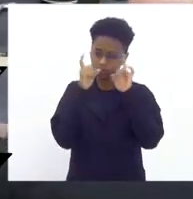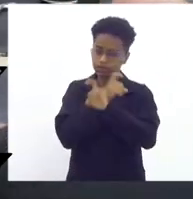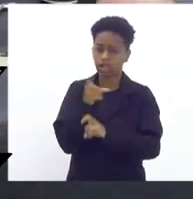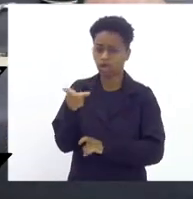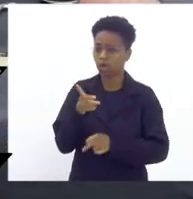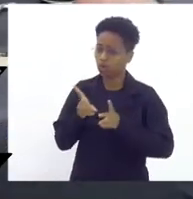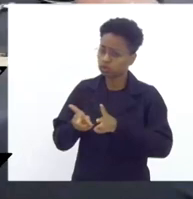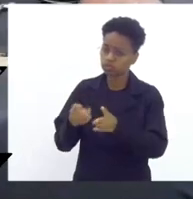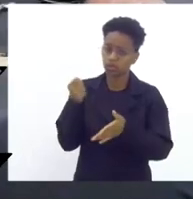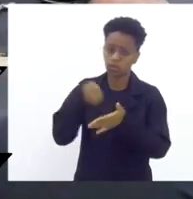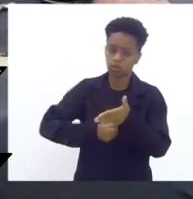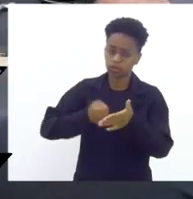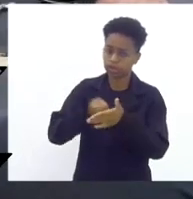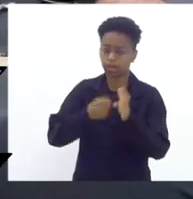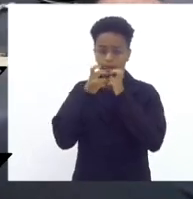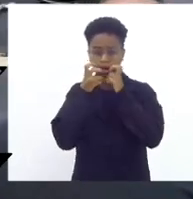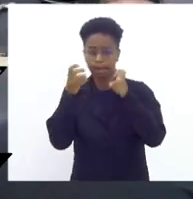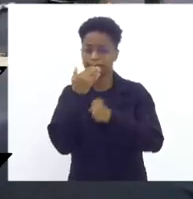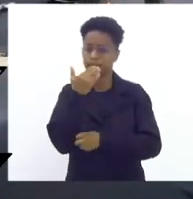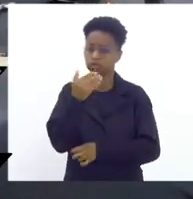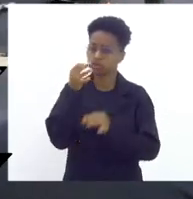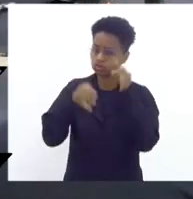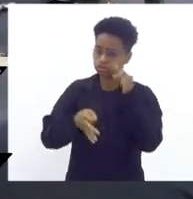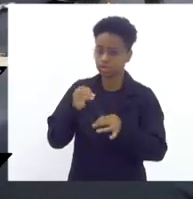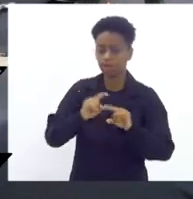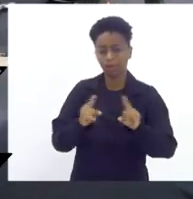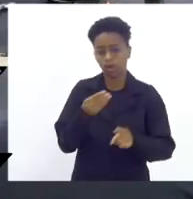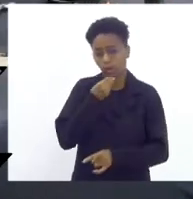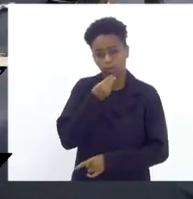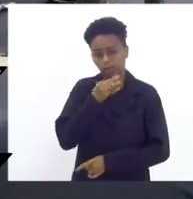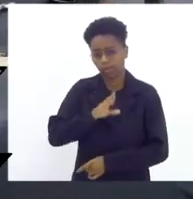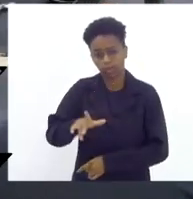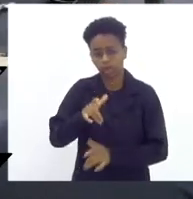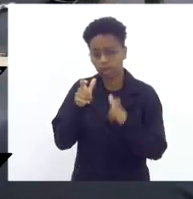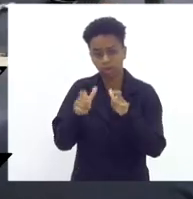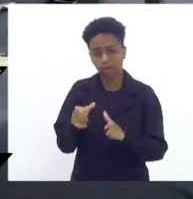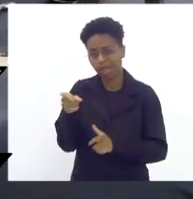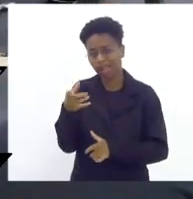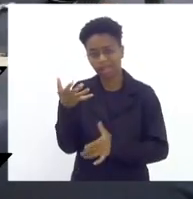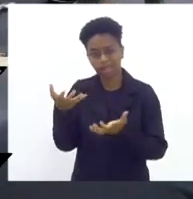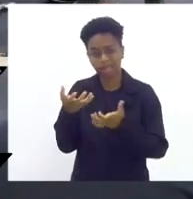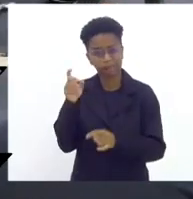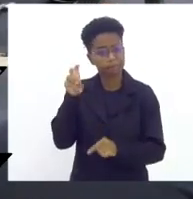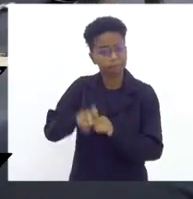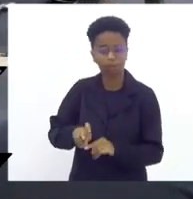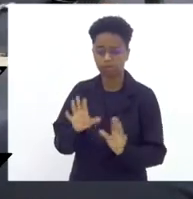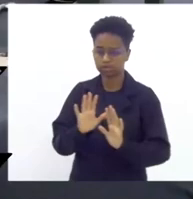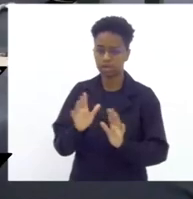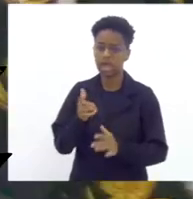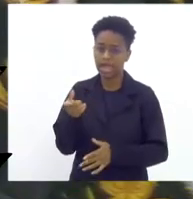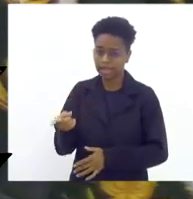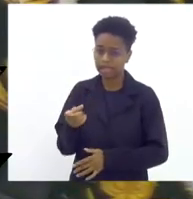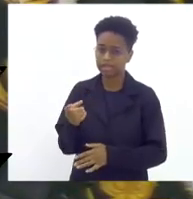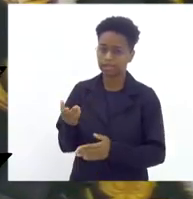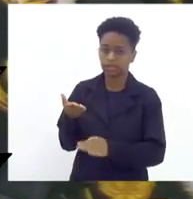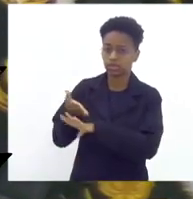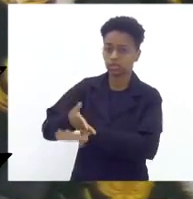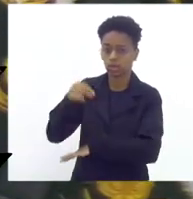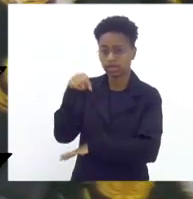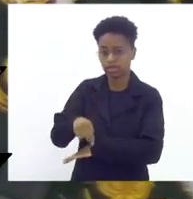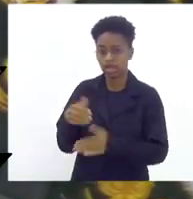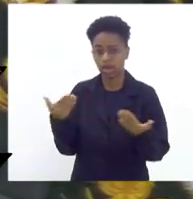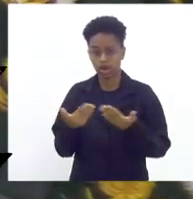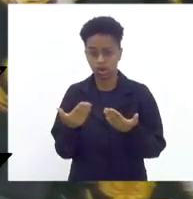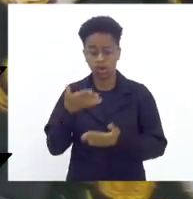gritando e lutando por Justiça mas certamente não é um espaço que ela gostaria de ocupar ela ocupa que espaço